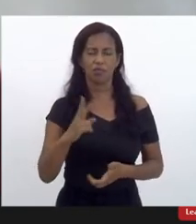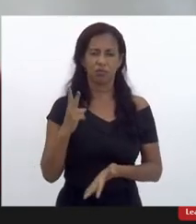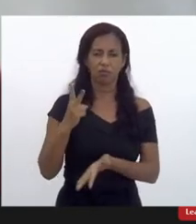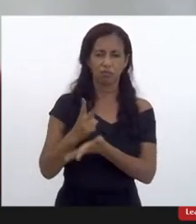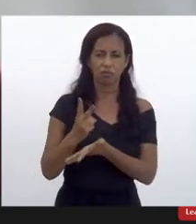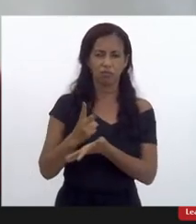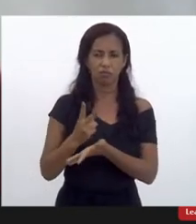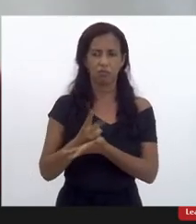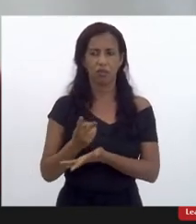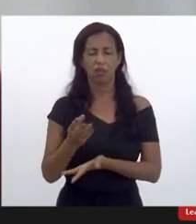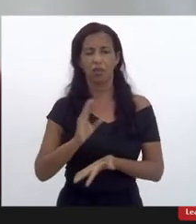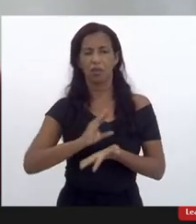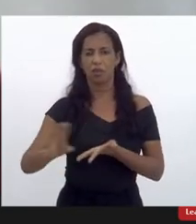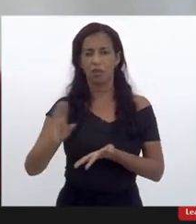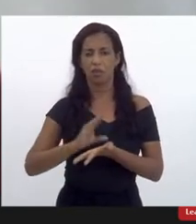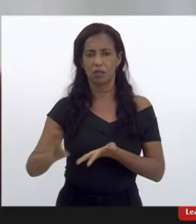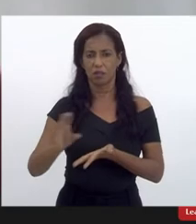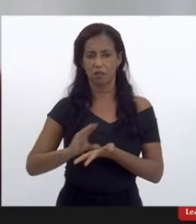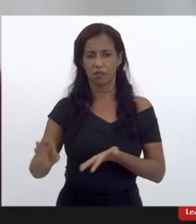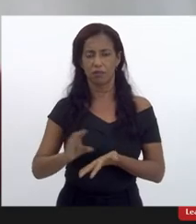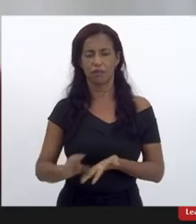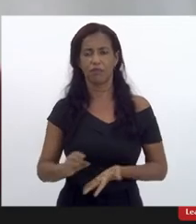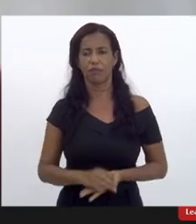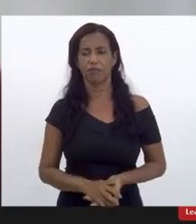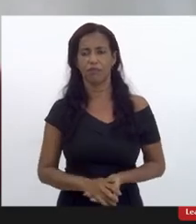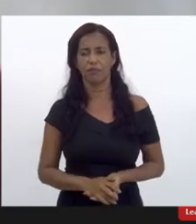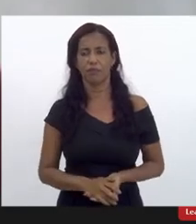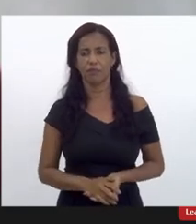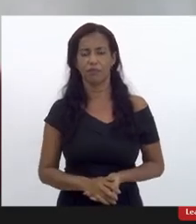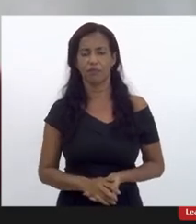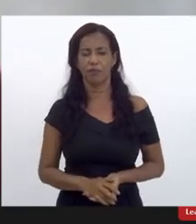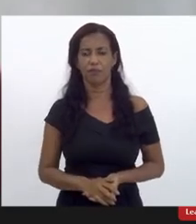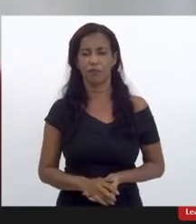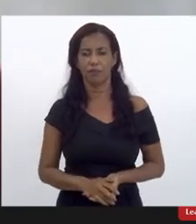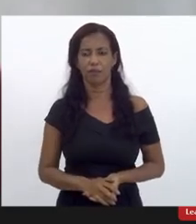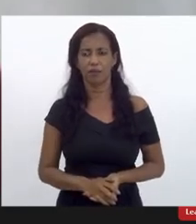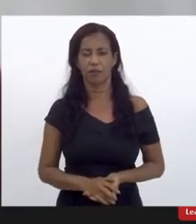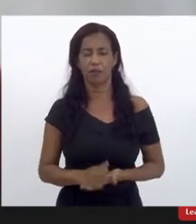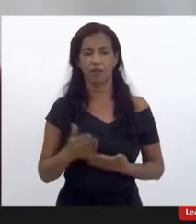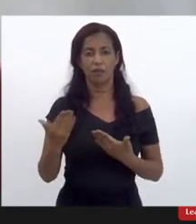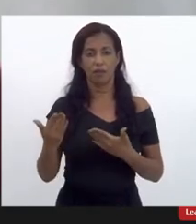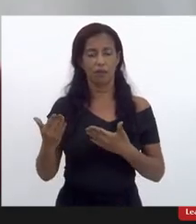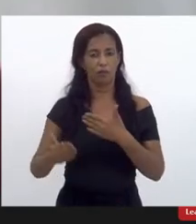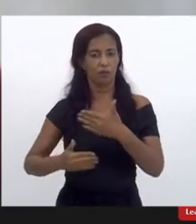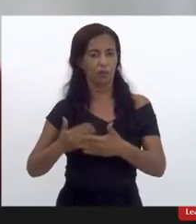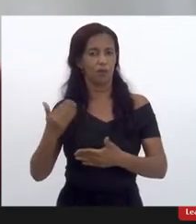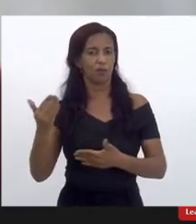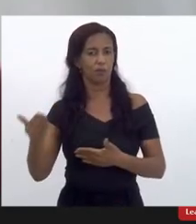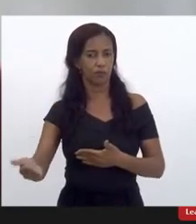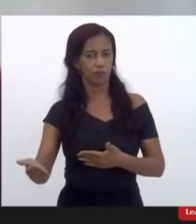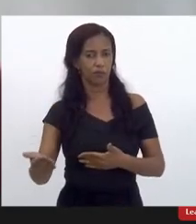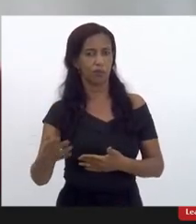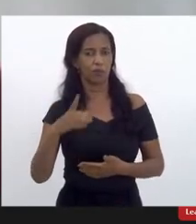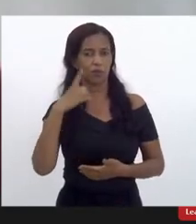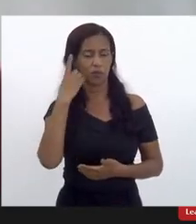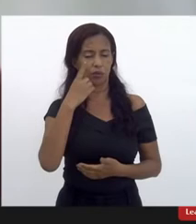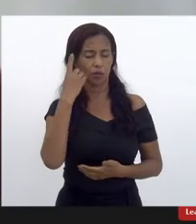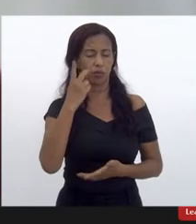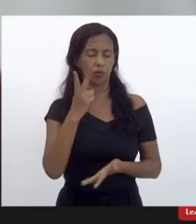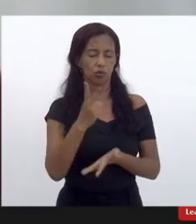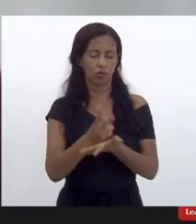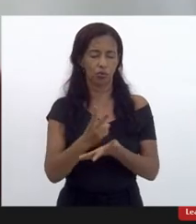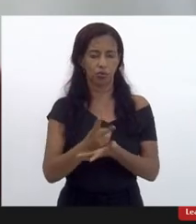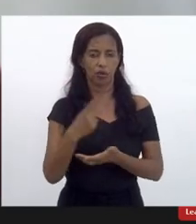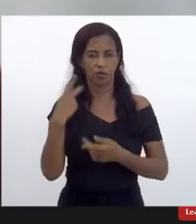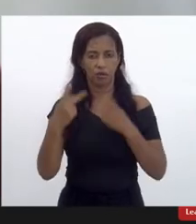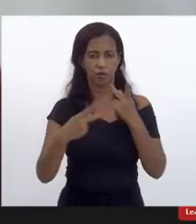no recebimento de verba descentralizada. Eu vou passar posteriormente, e aí pode ser depois que o deputado continuar passando a